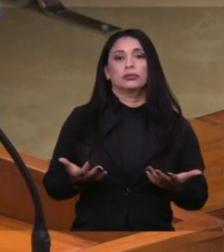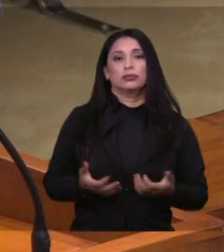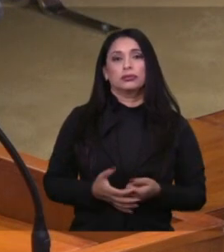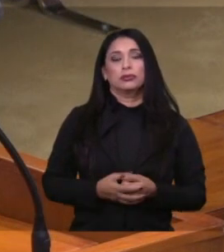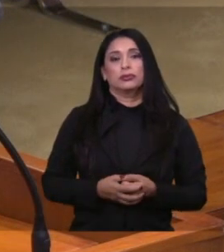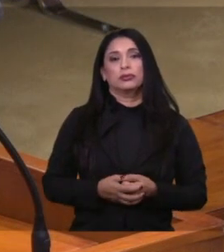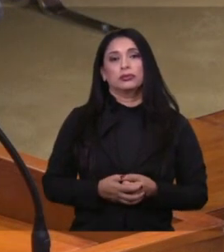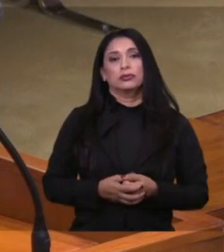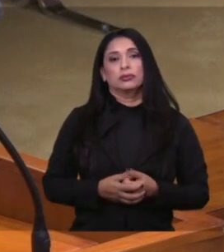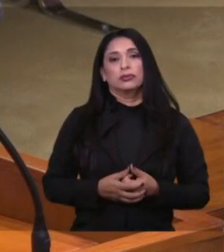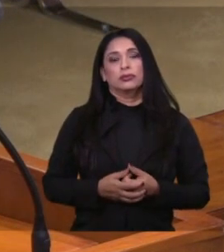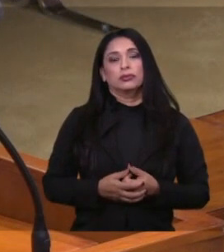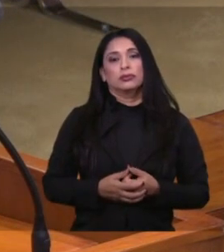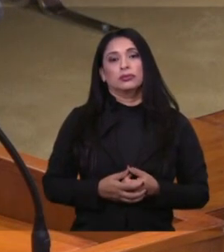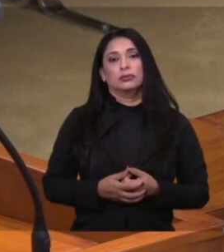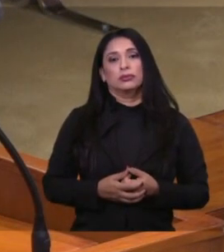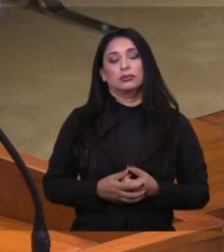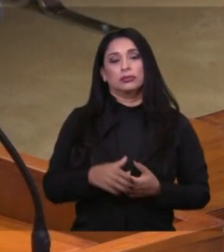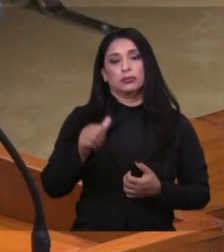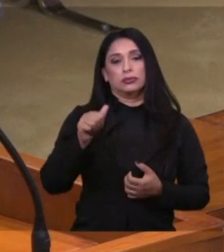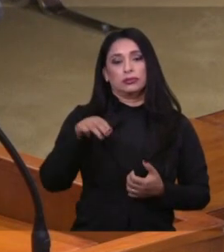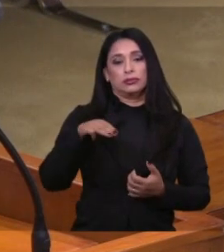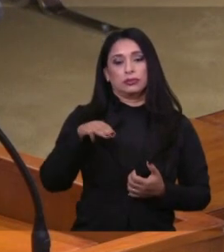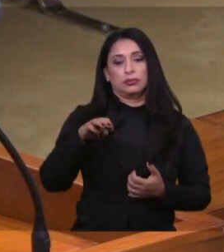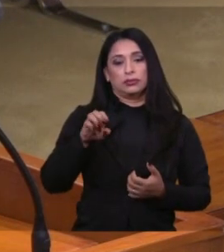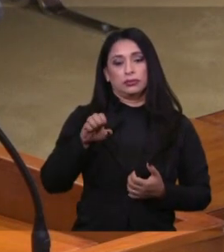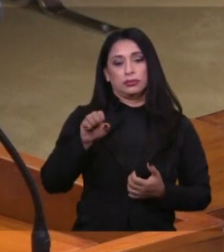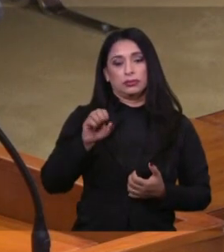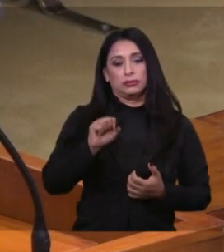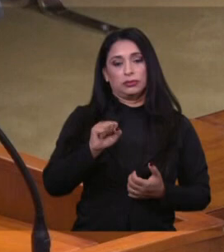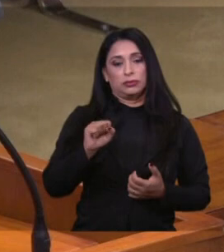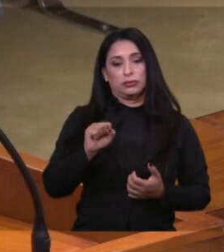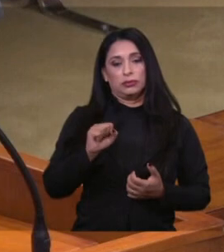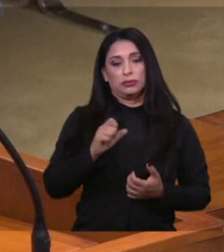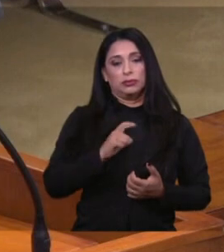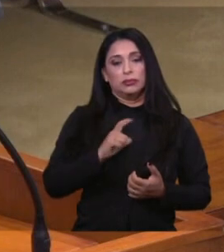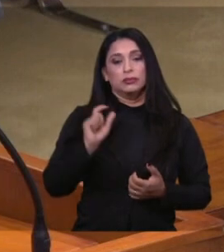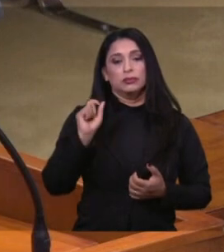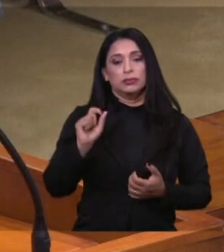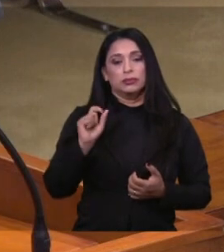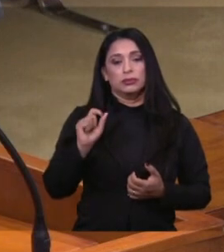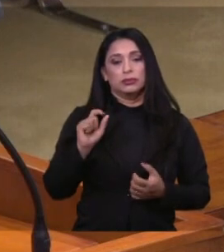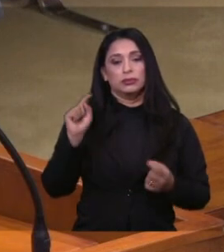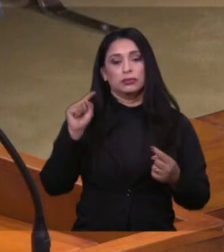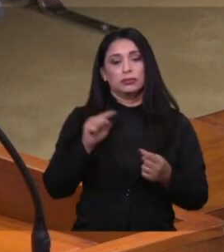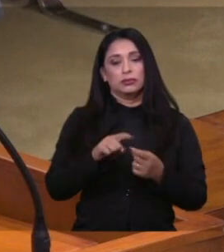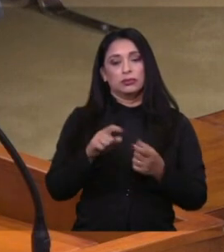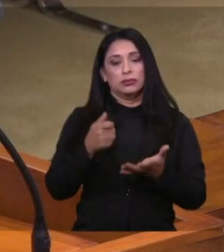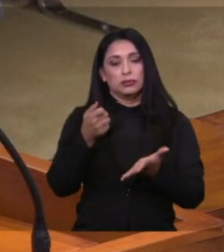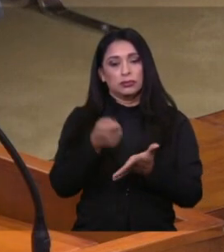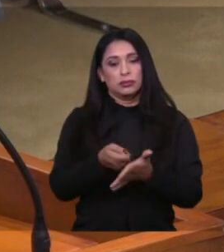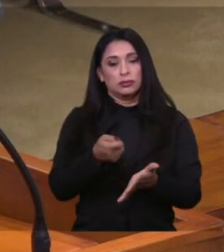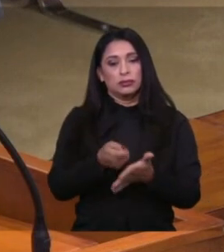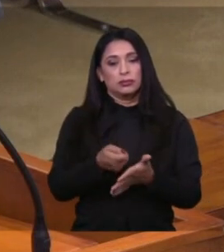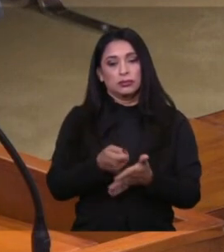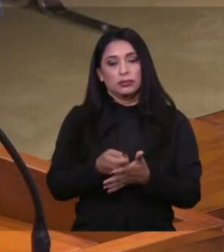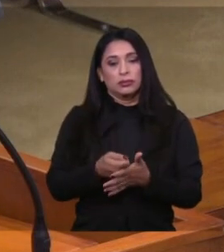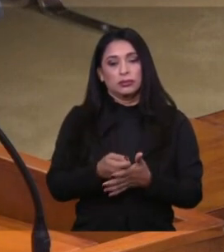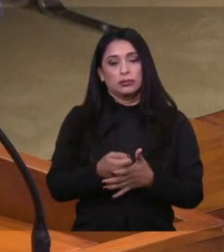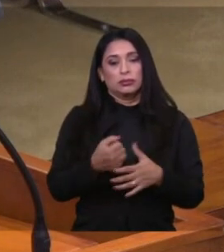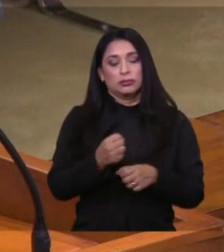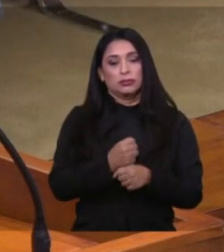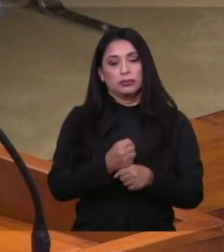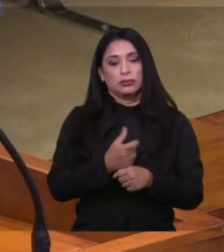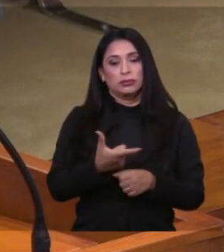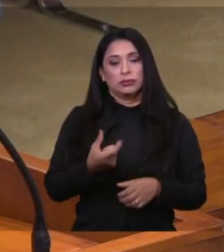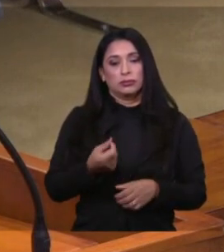a argumentação da AMES é no sentido de que a cobrança exercida já no ano de 2022